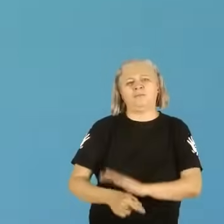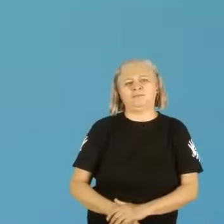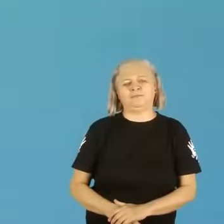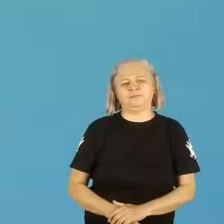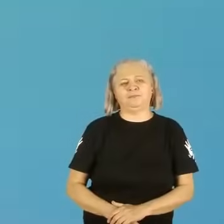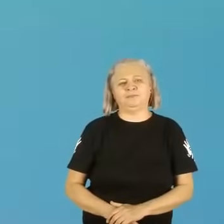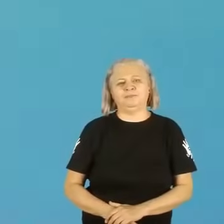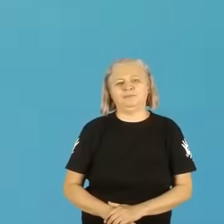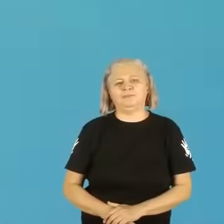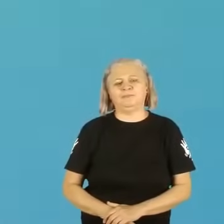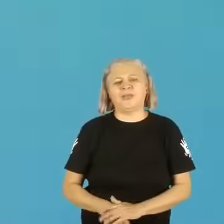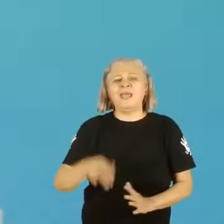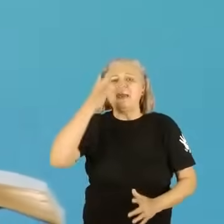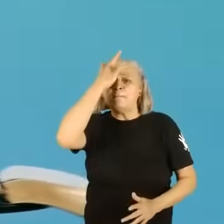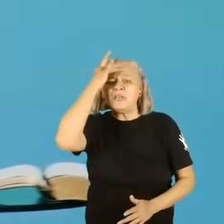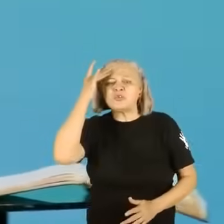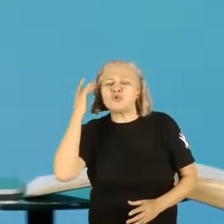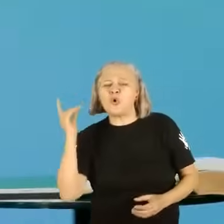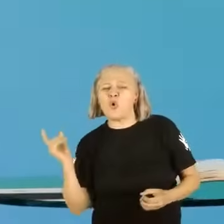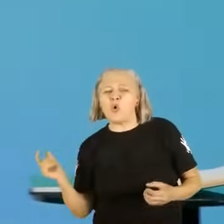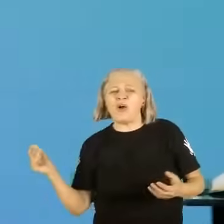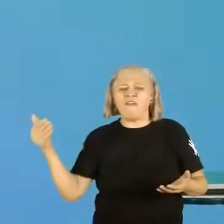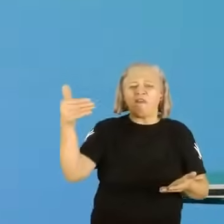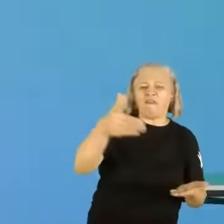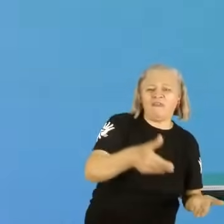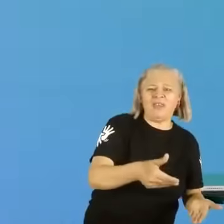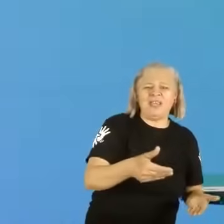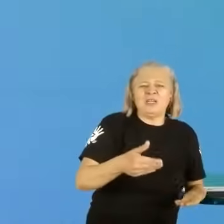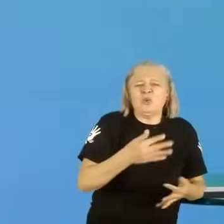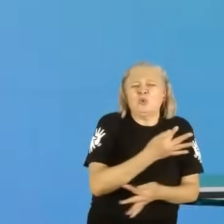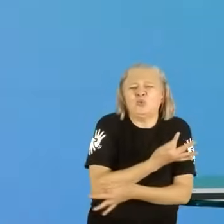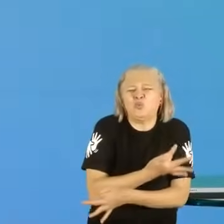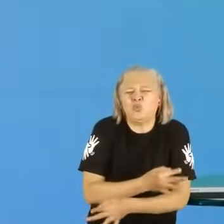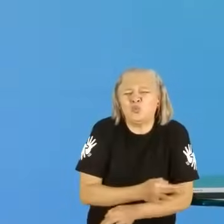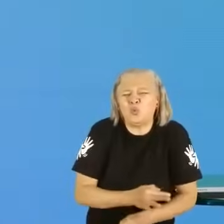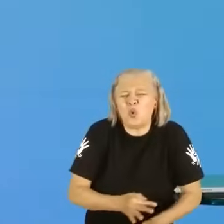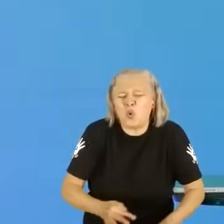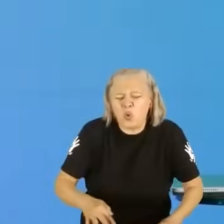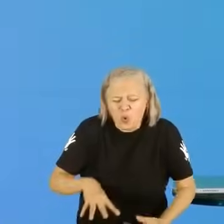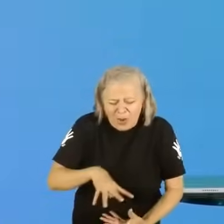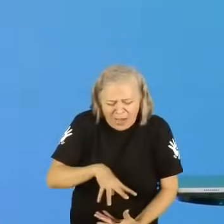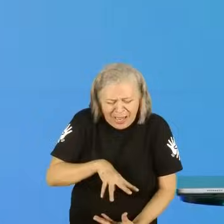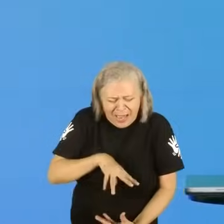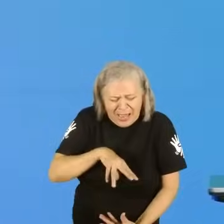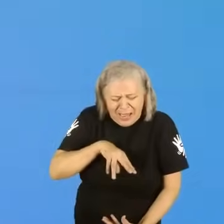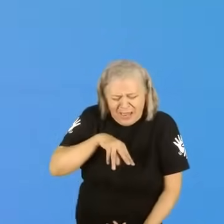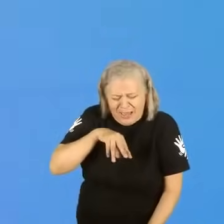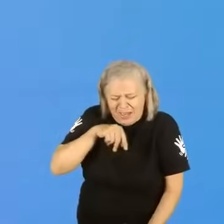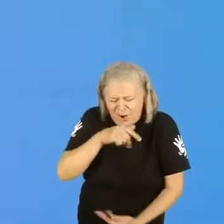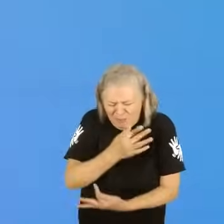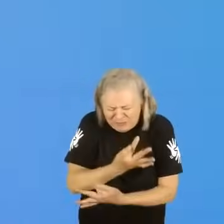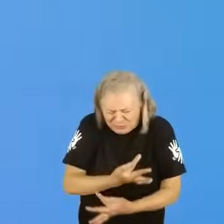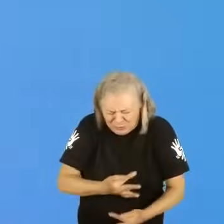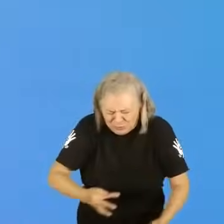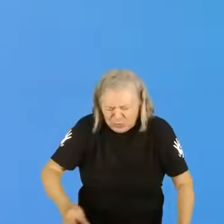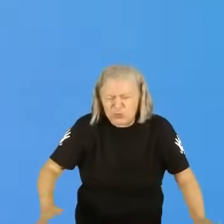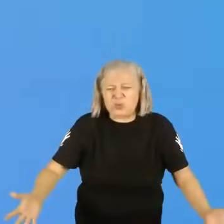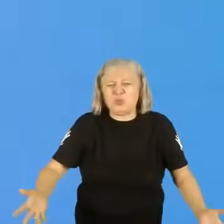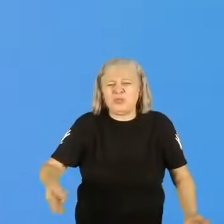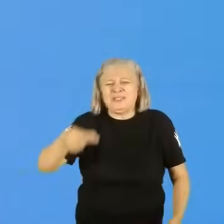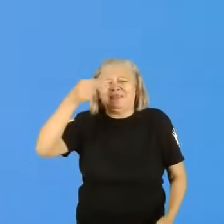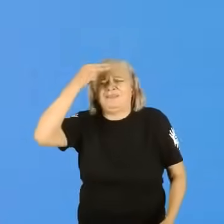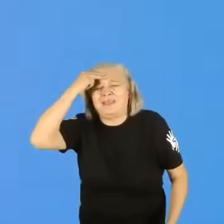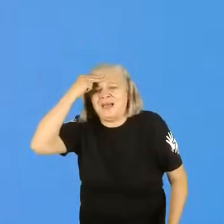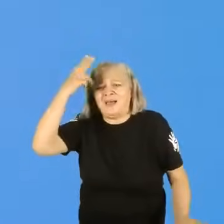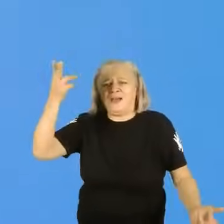Gente que entrou aqui com dores na alma, de tanto sofrer, com decepções em casa, na família,